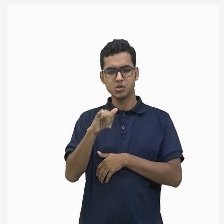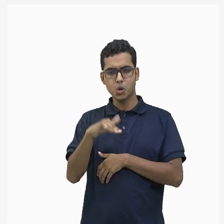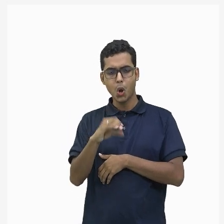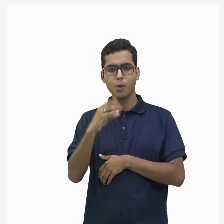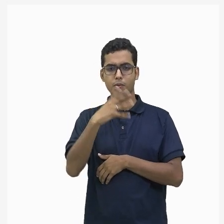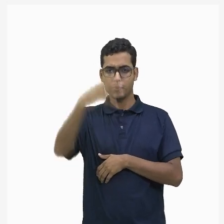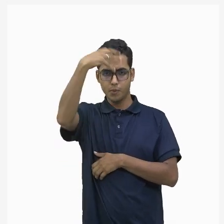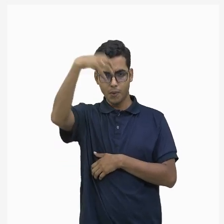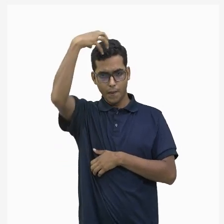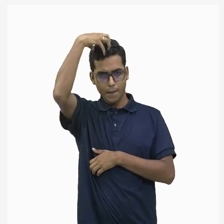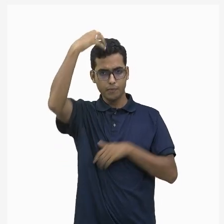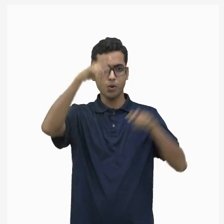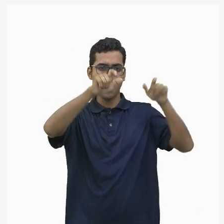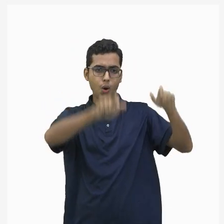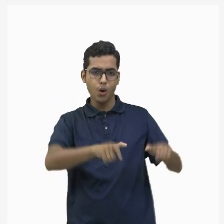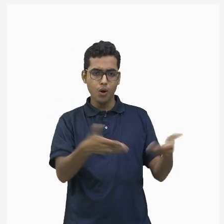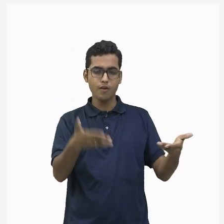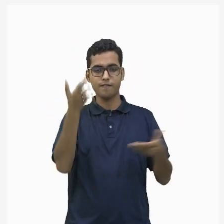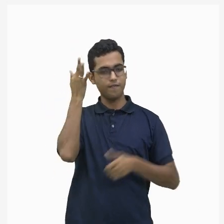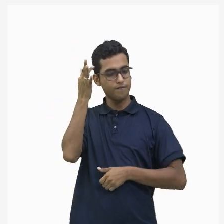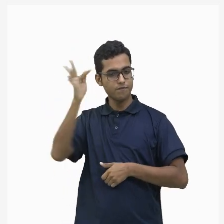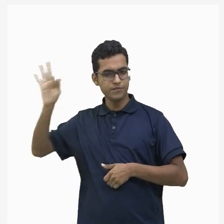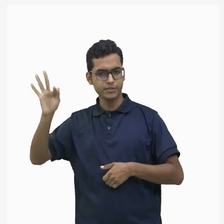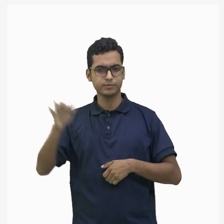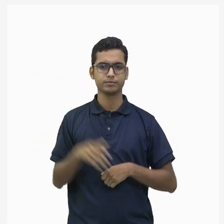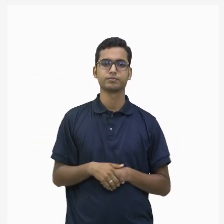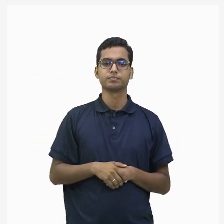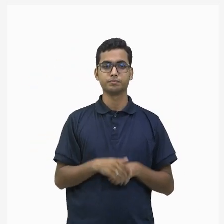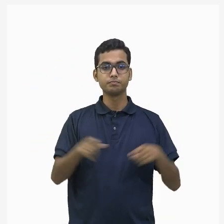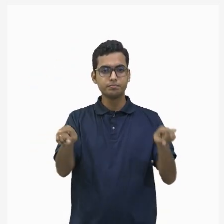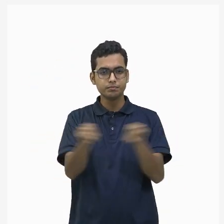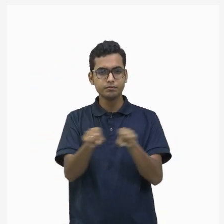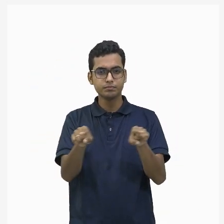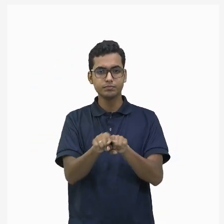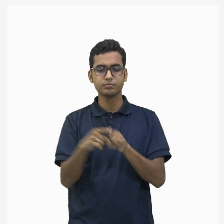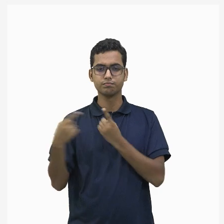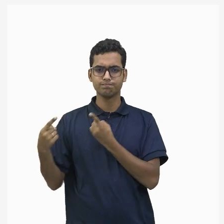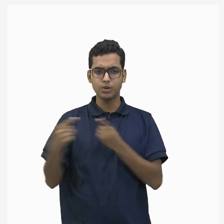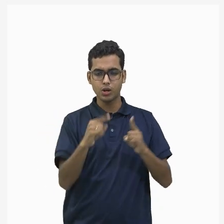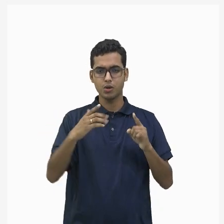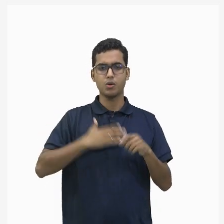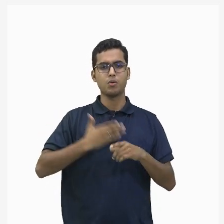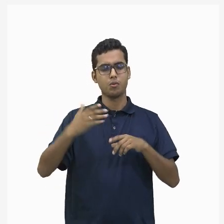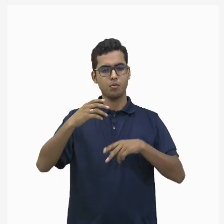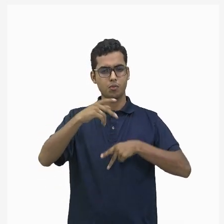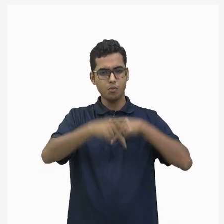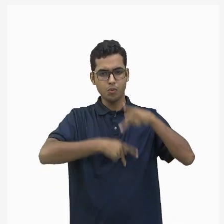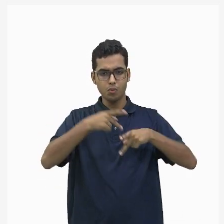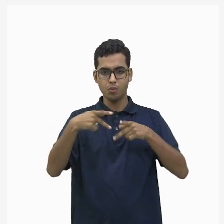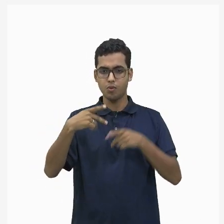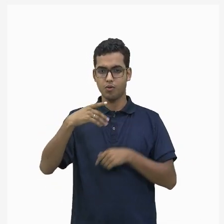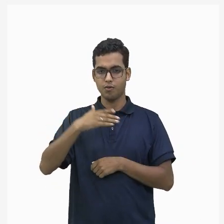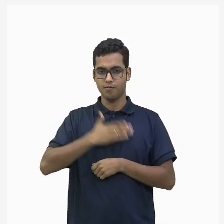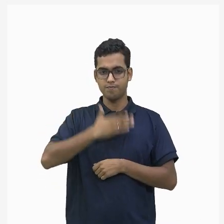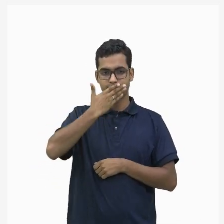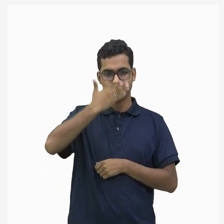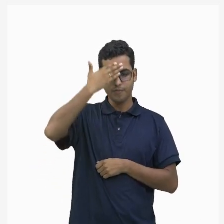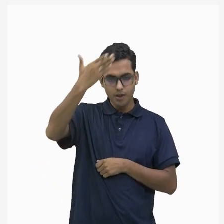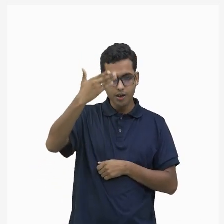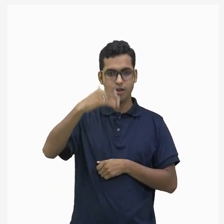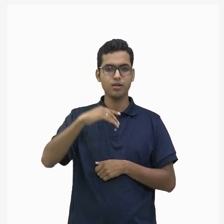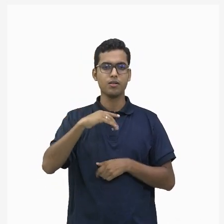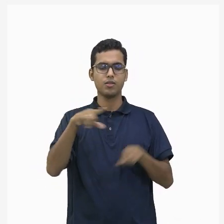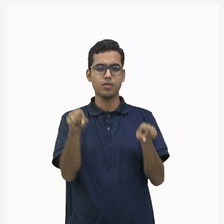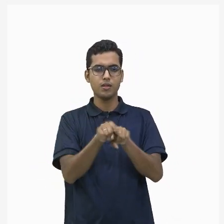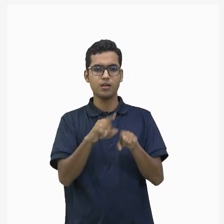reino localizavam-se onde hoje é a França. Então, eles foram ameaçados pelos árabes, tendo sido, então, salvos